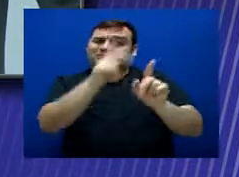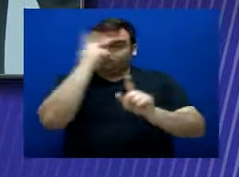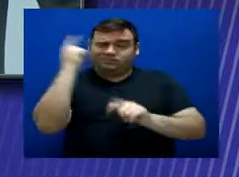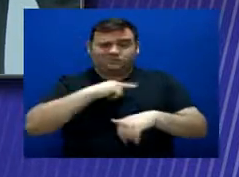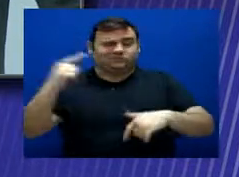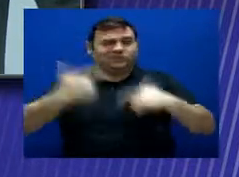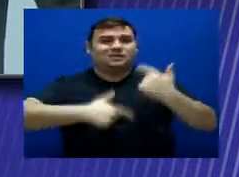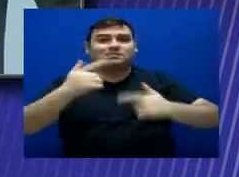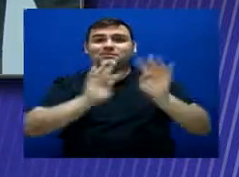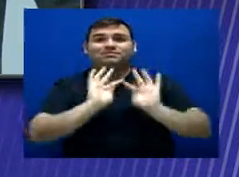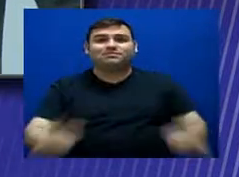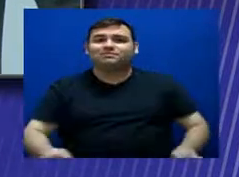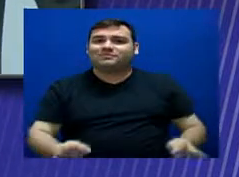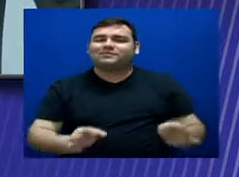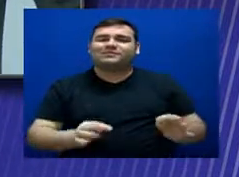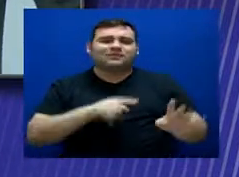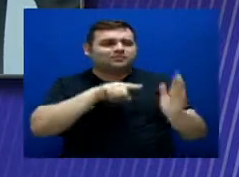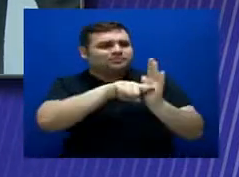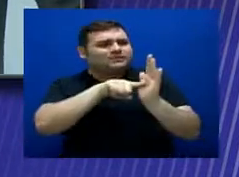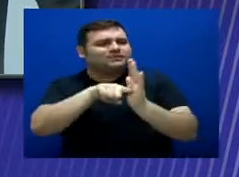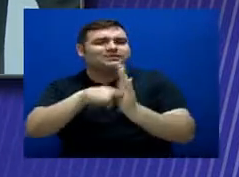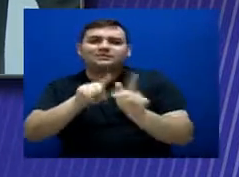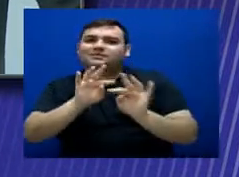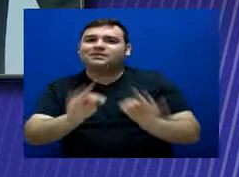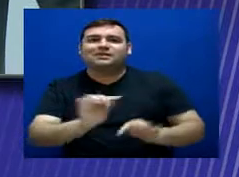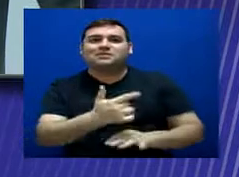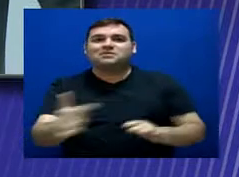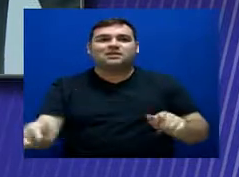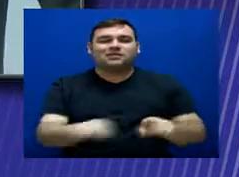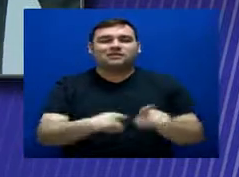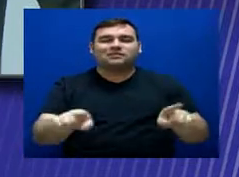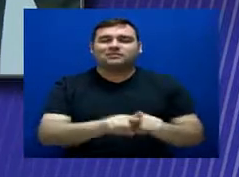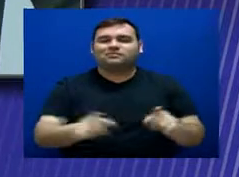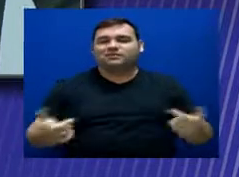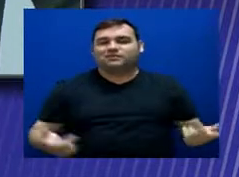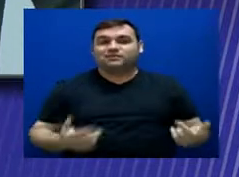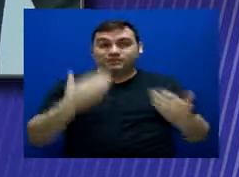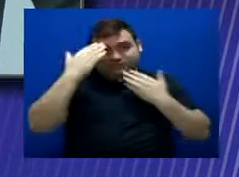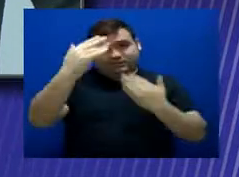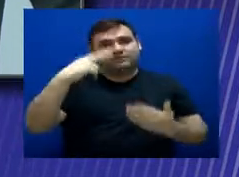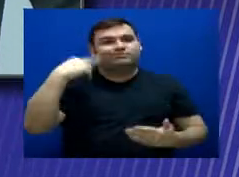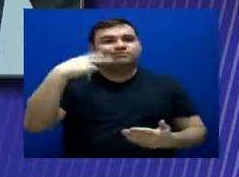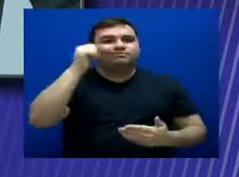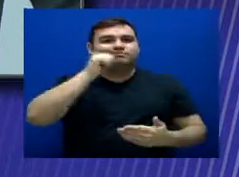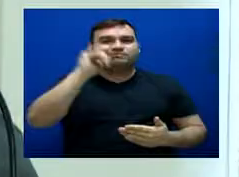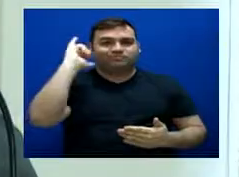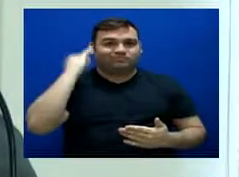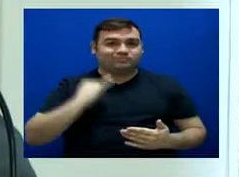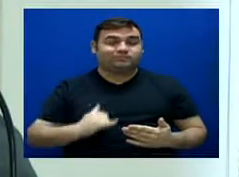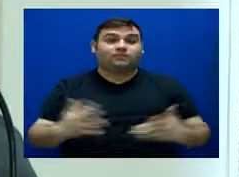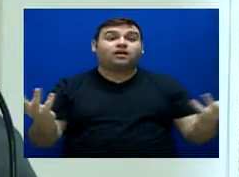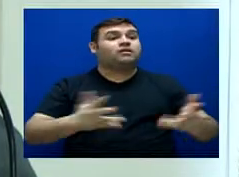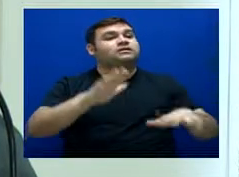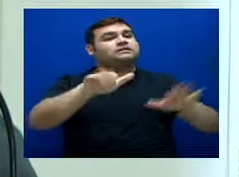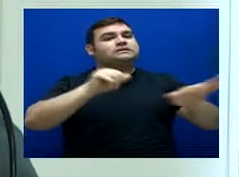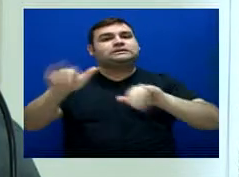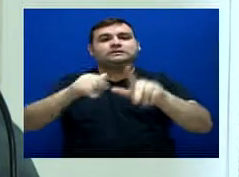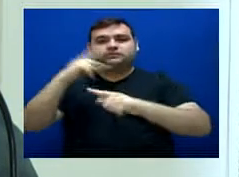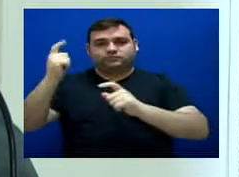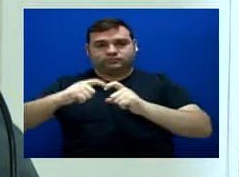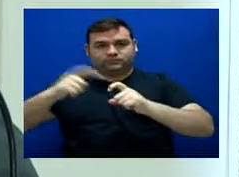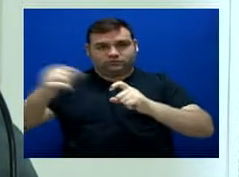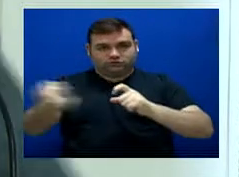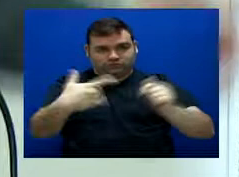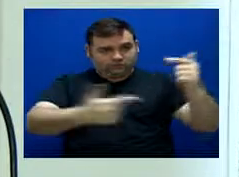consulta básica, e nem os remédios básicos atualmente. Obrigado, vereadora. Infelizmente, não contratam médicos, mas